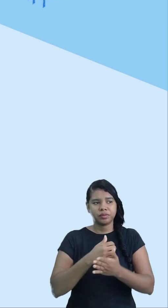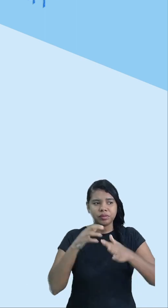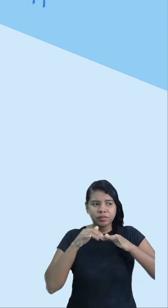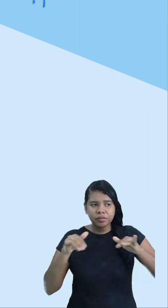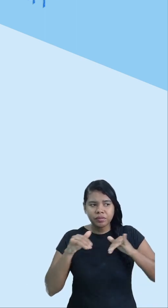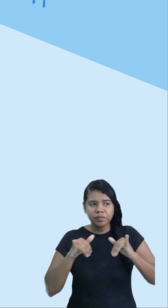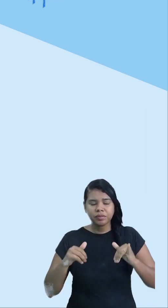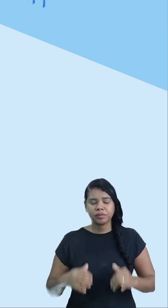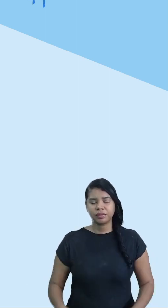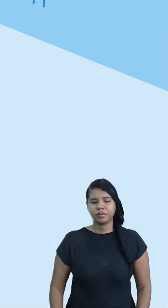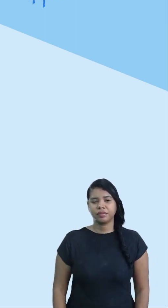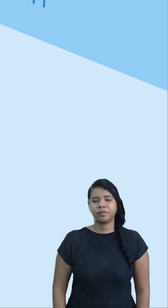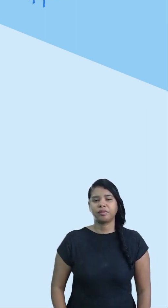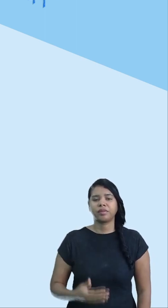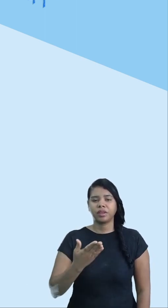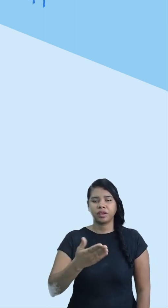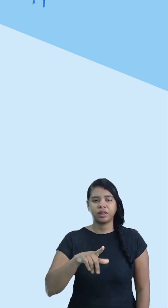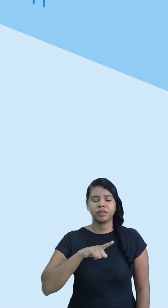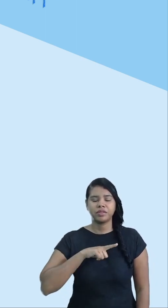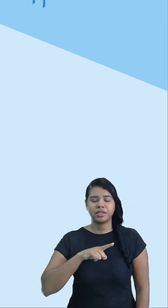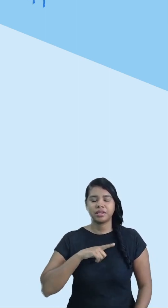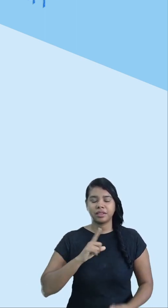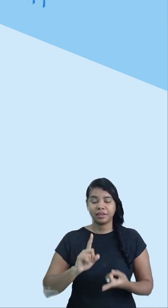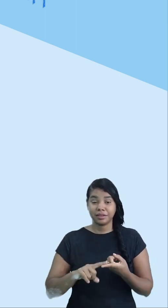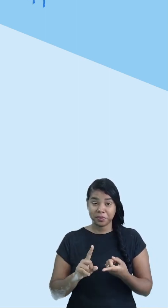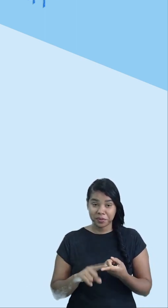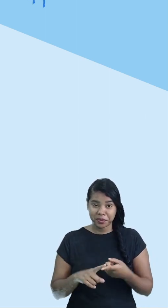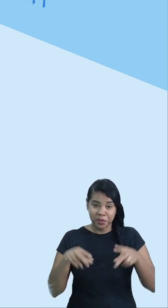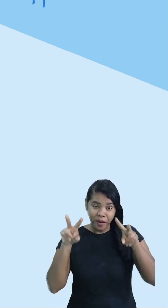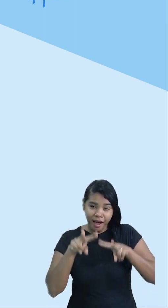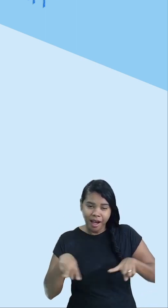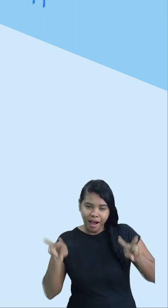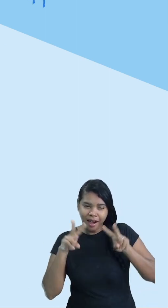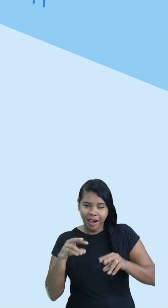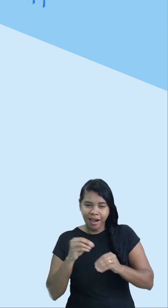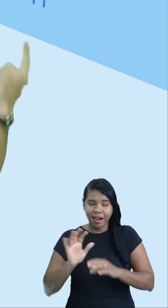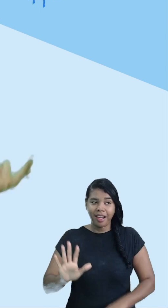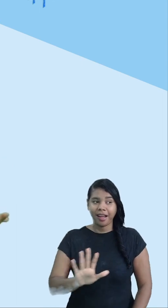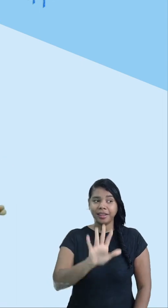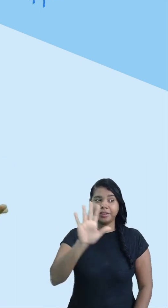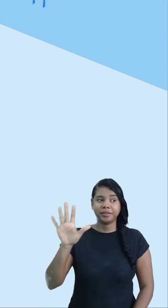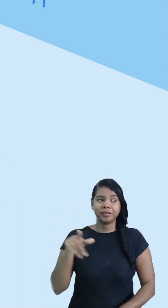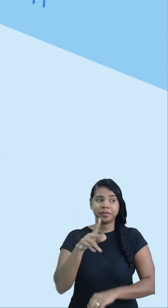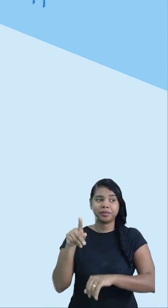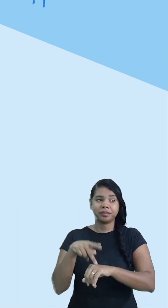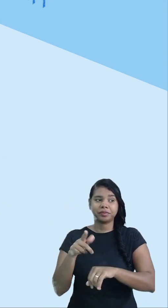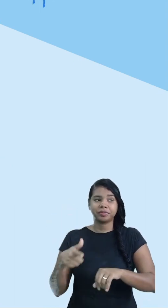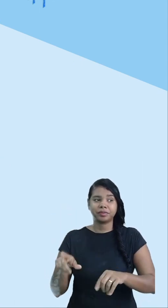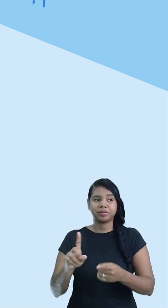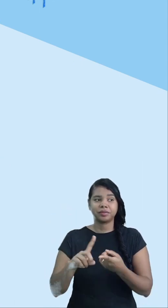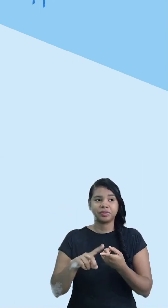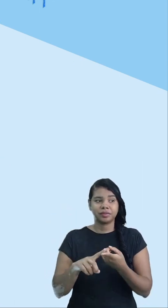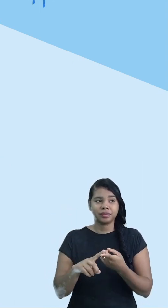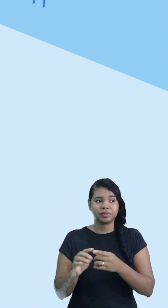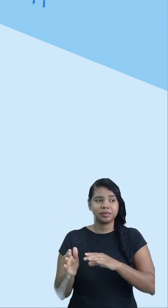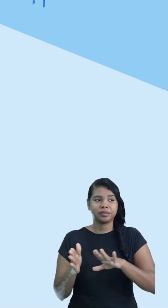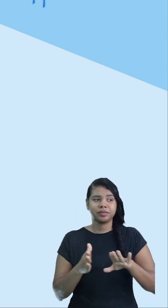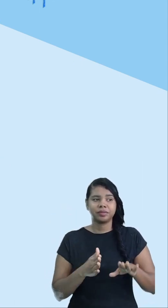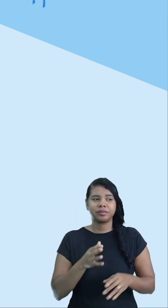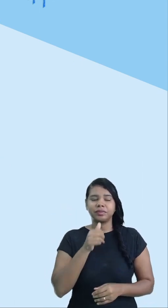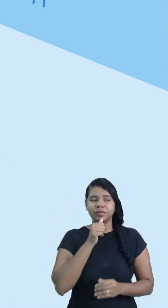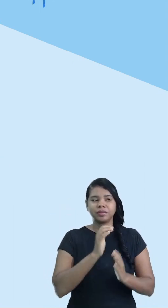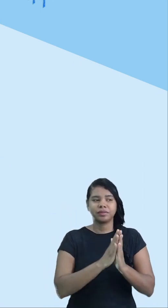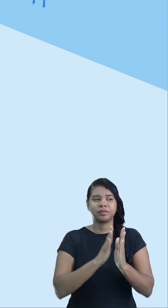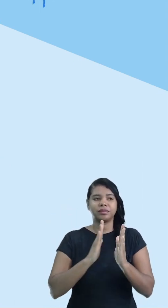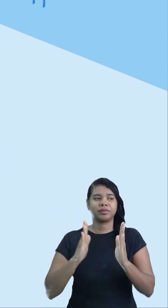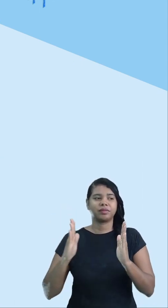informação. Quando você tem aí uma visualização a nível nacional ou internacional, assim, ó, minha biblioteca